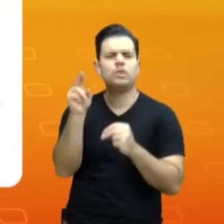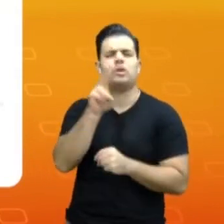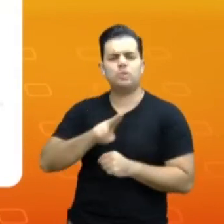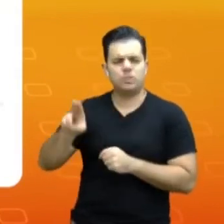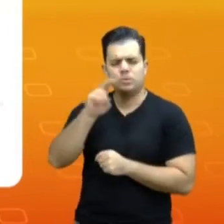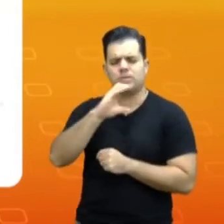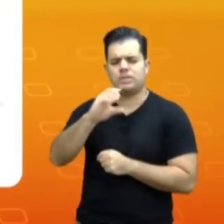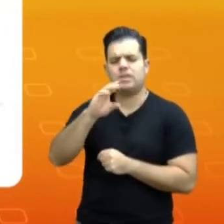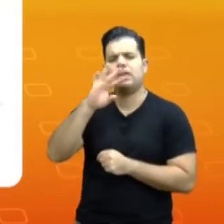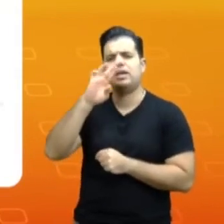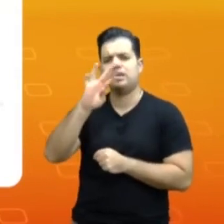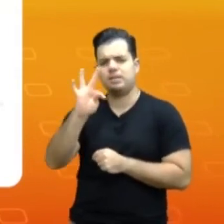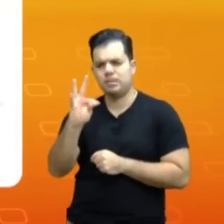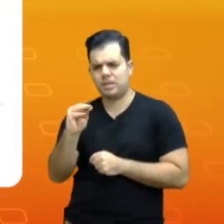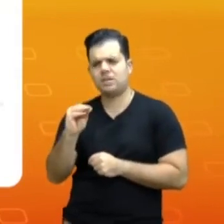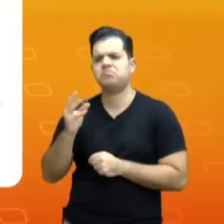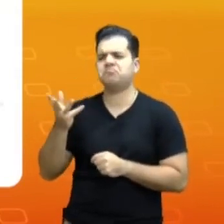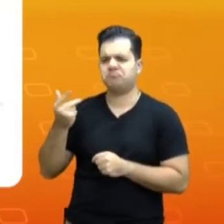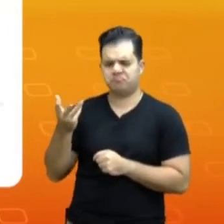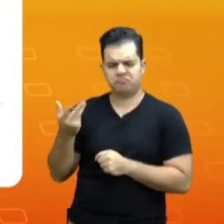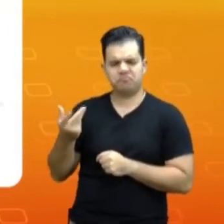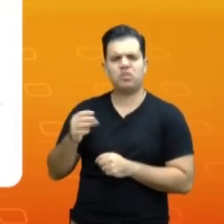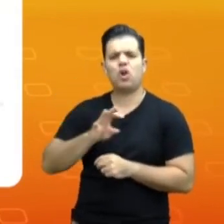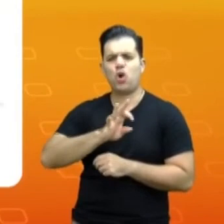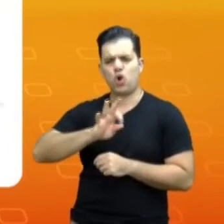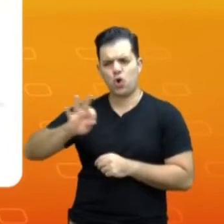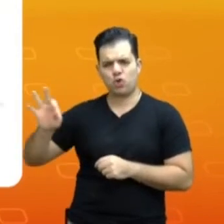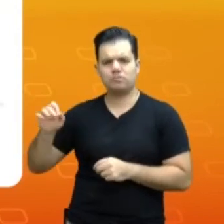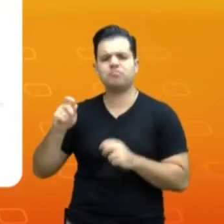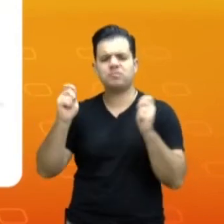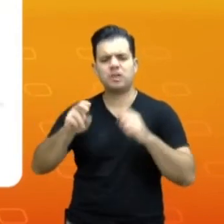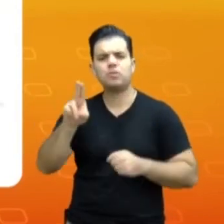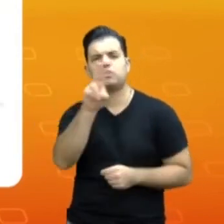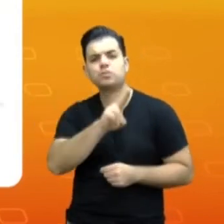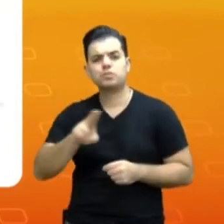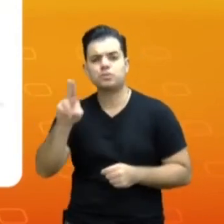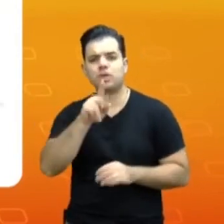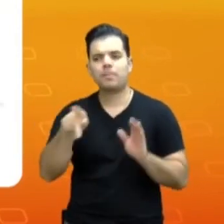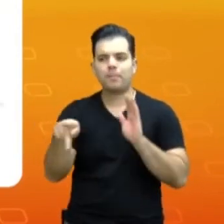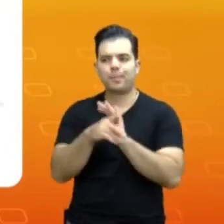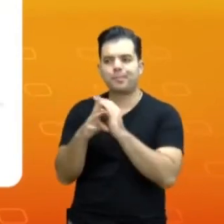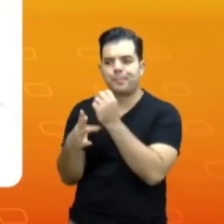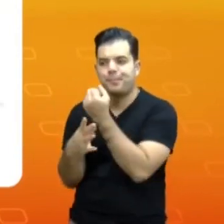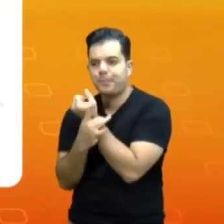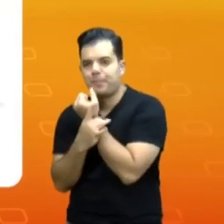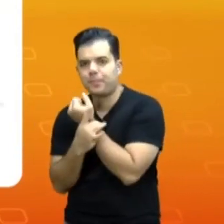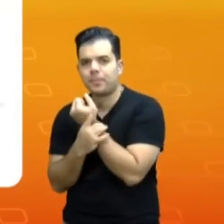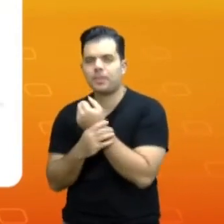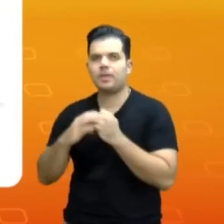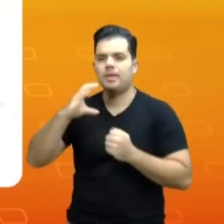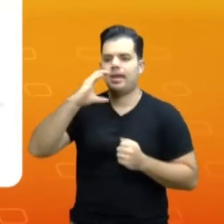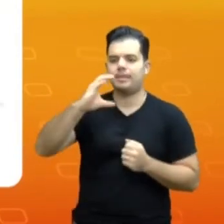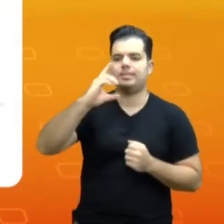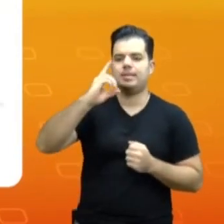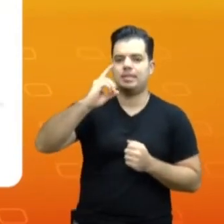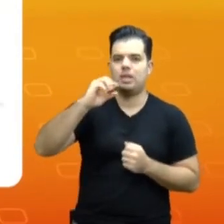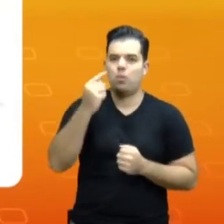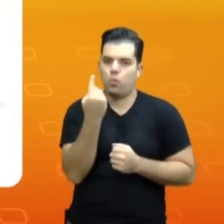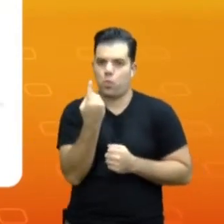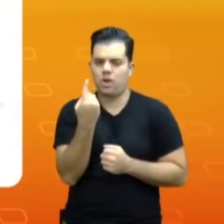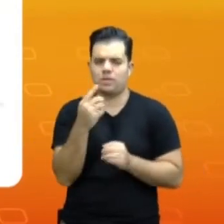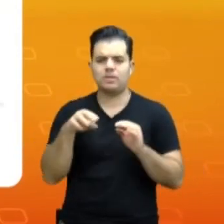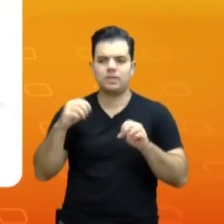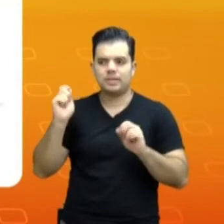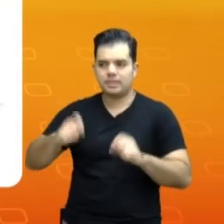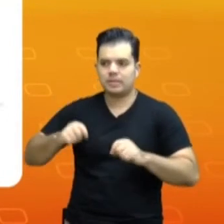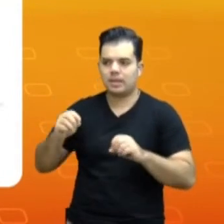como muito efetivo. E podendo ser usado até com uma questão de criptografia, com um SD-WAN também, que você constrói